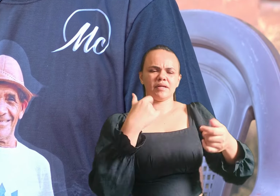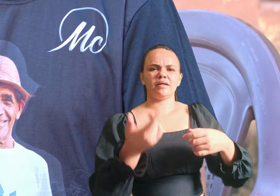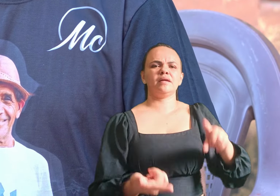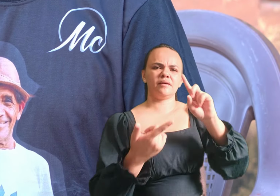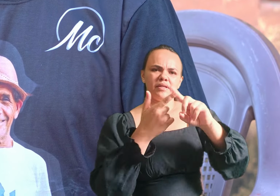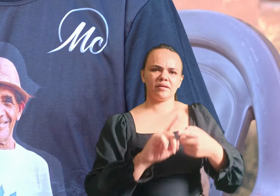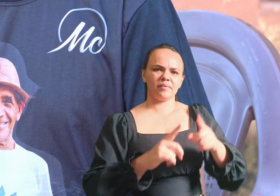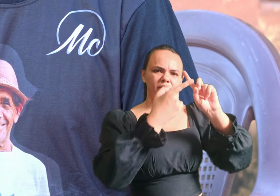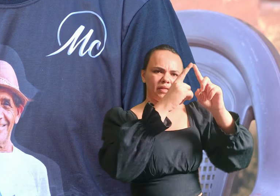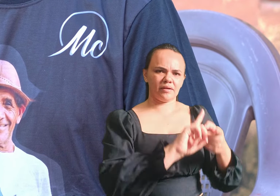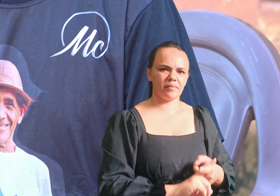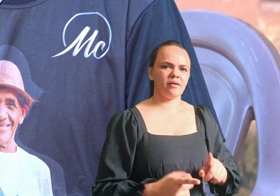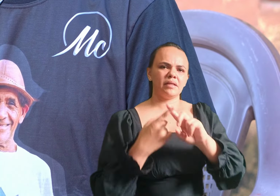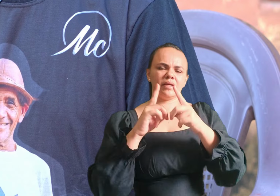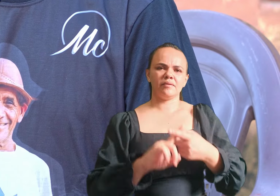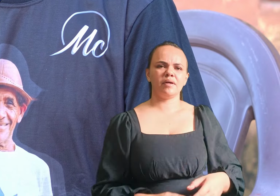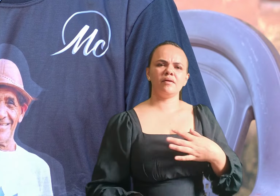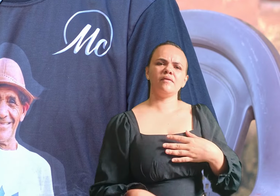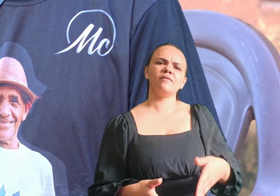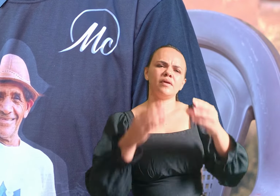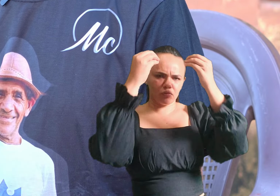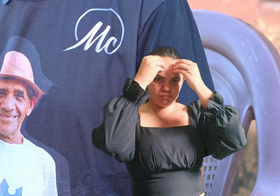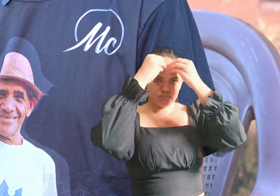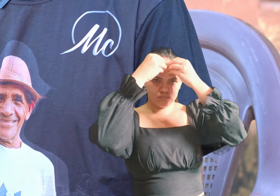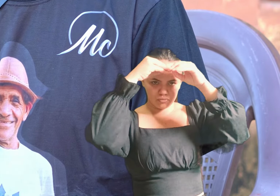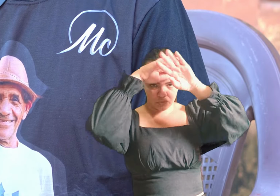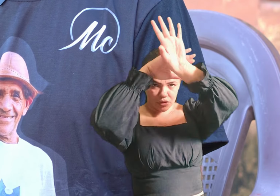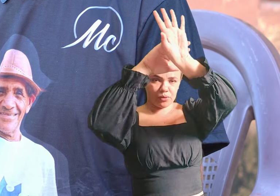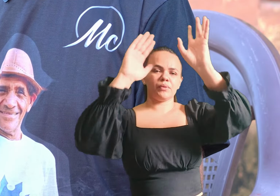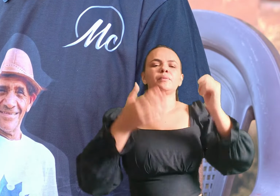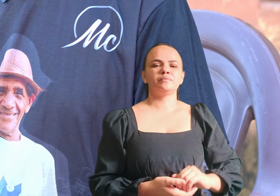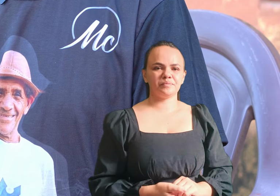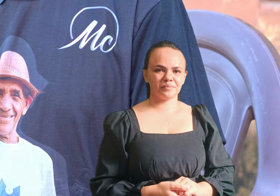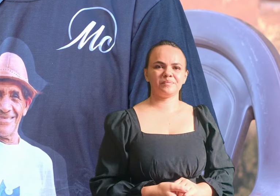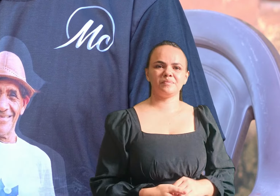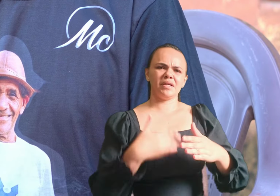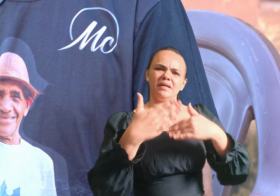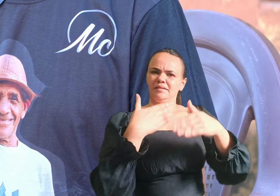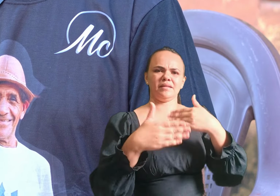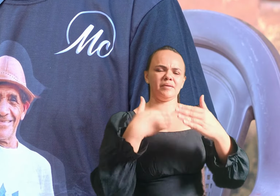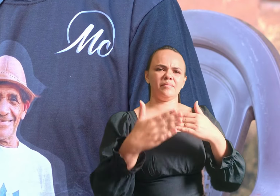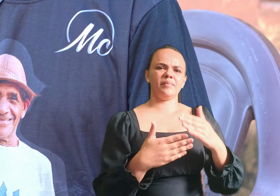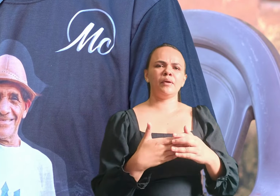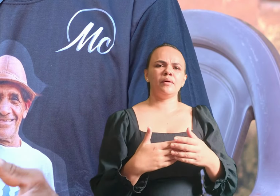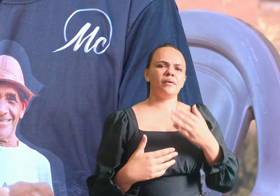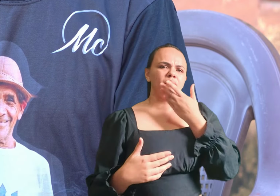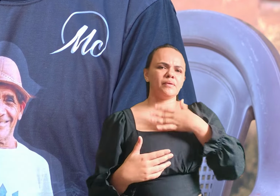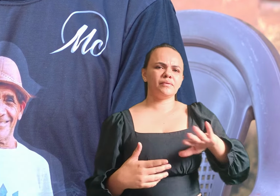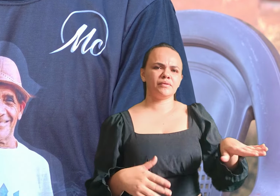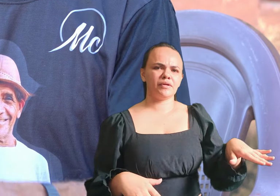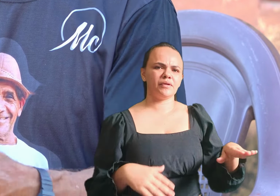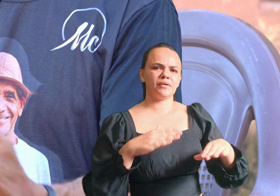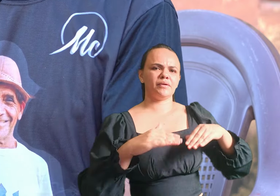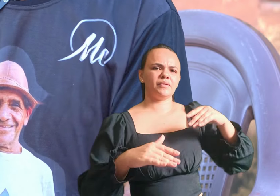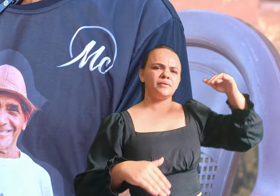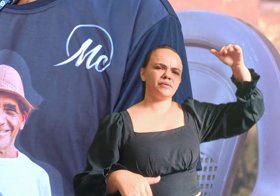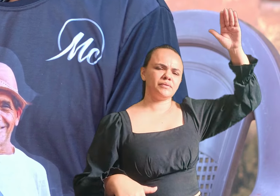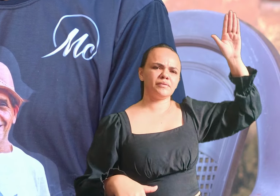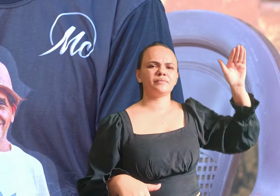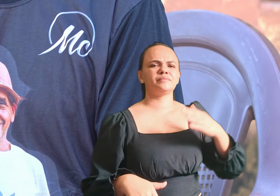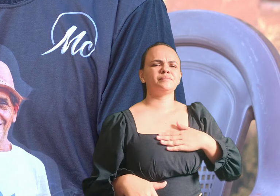eui botava aquilo na minma hora aí depois eu como criança aí eu fui criando